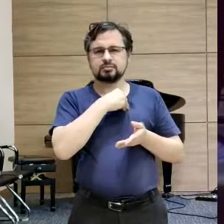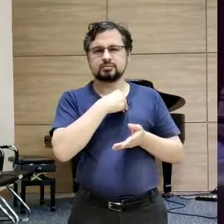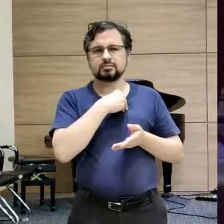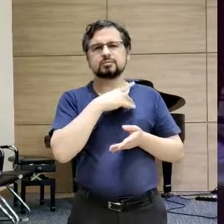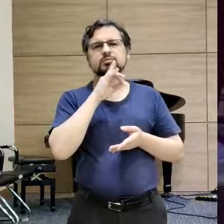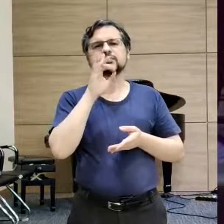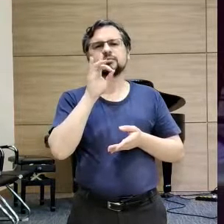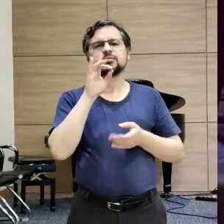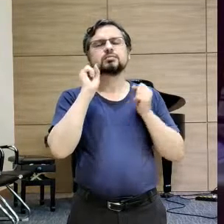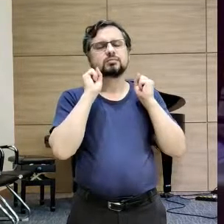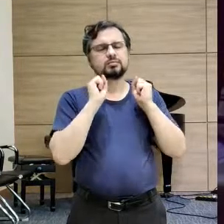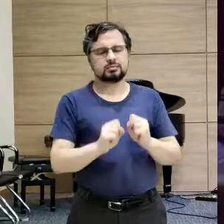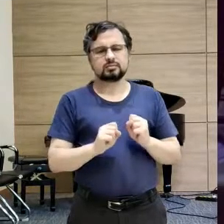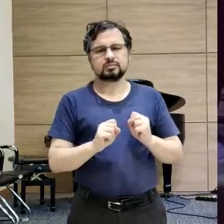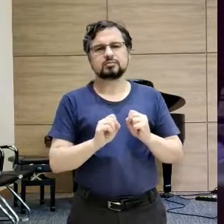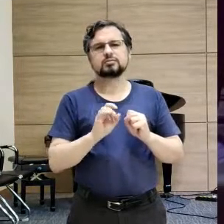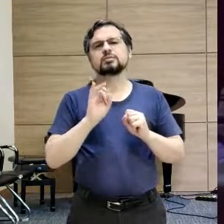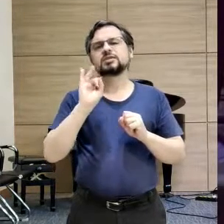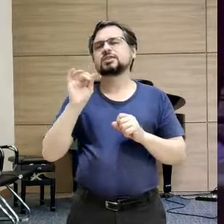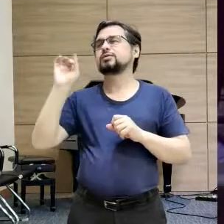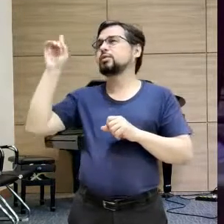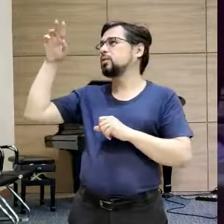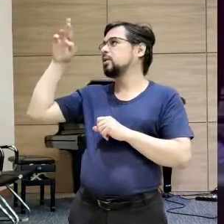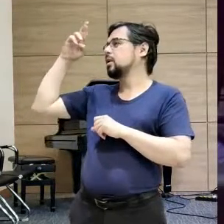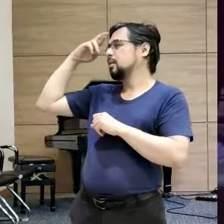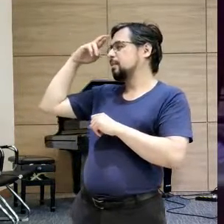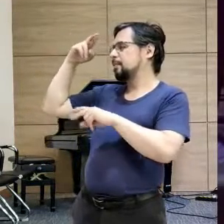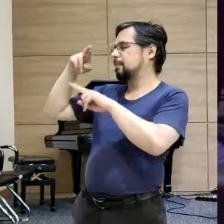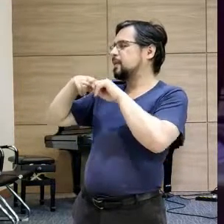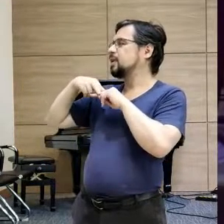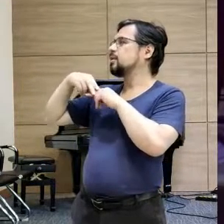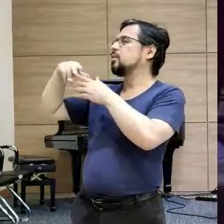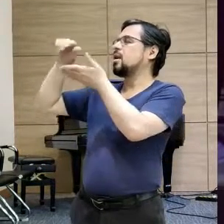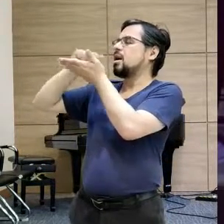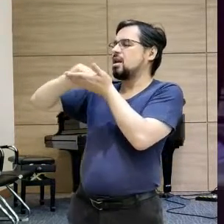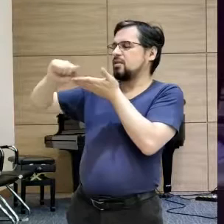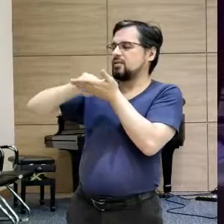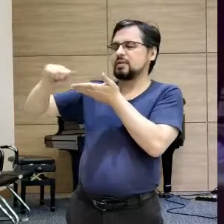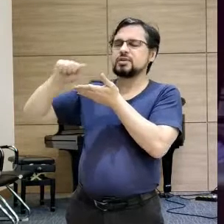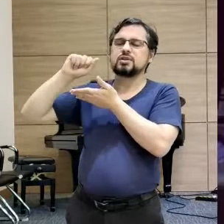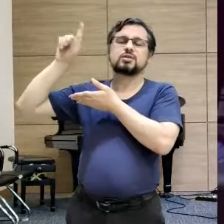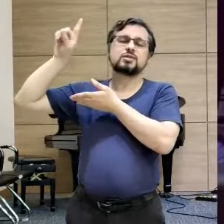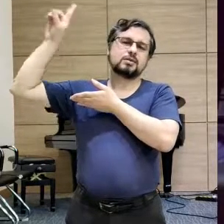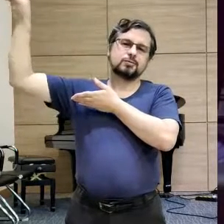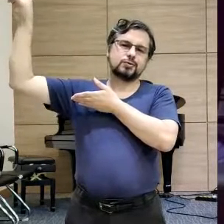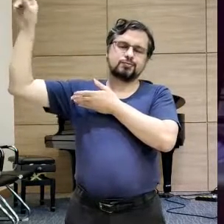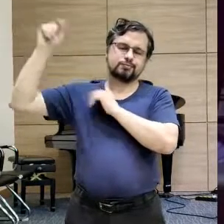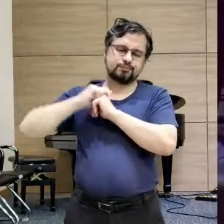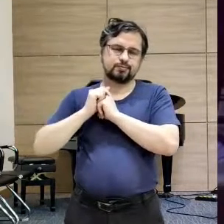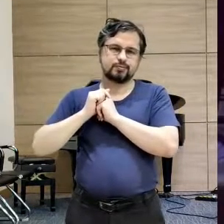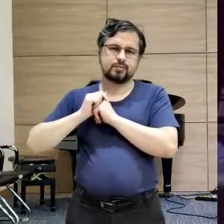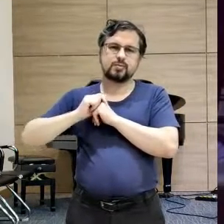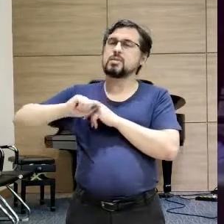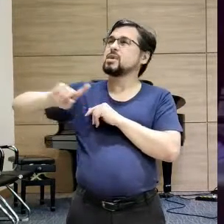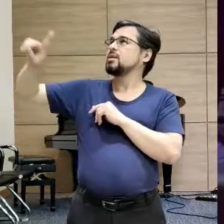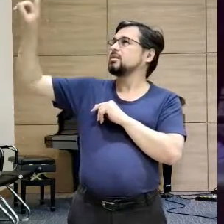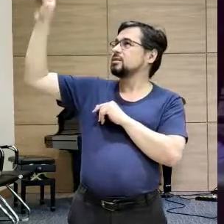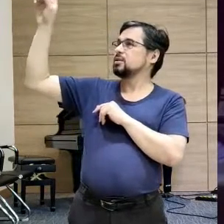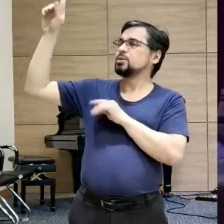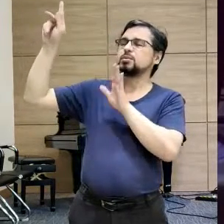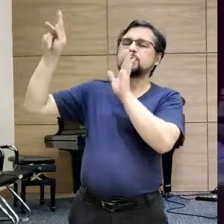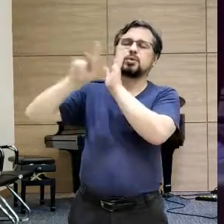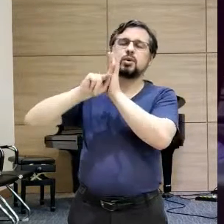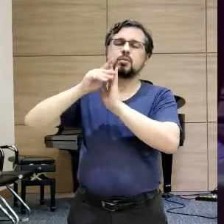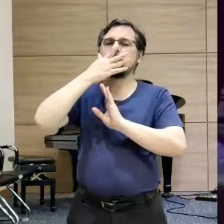é possível ser feita se for lavada pelo alvejante divino, pelo lavandeiro divino,